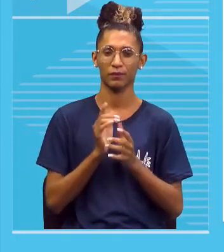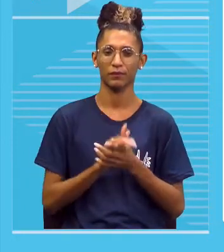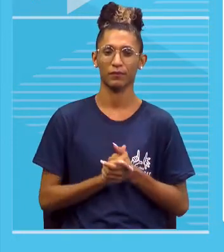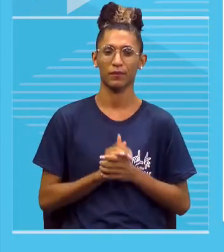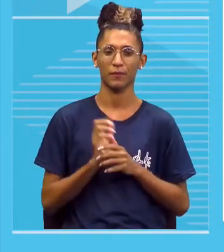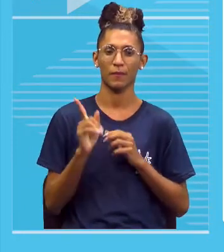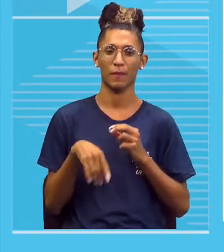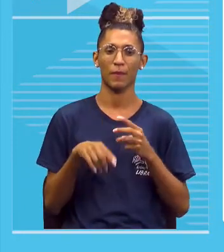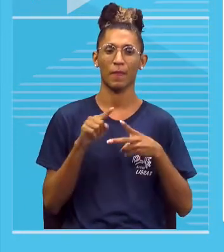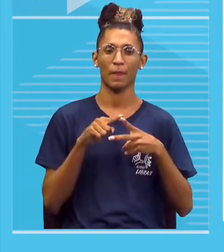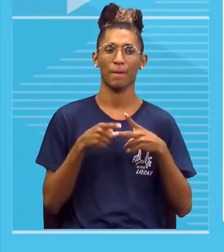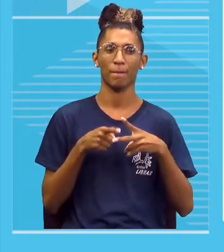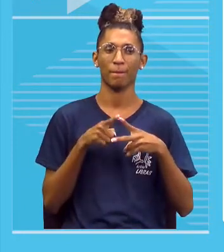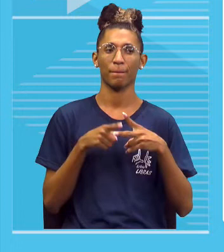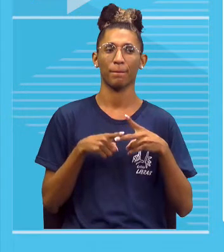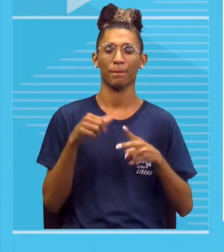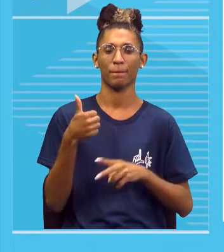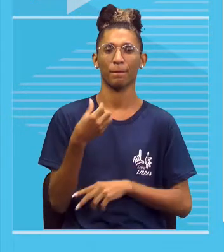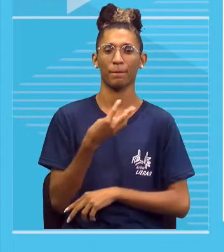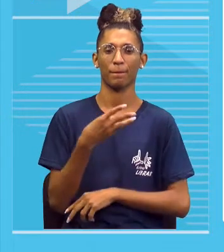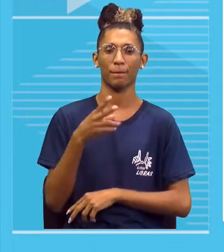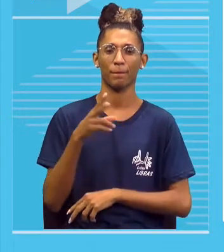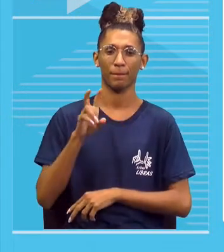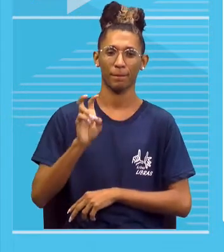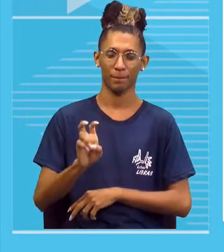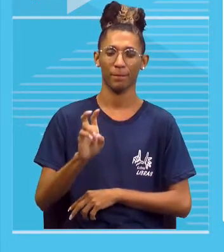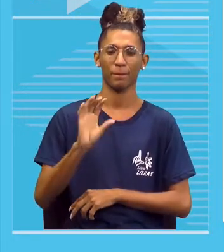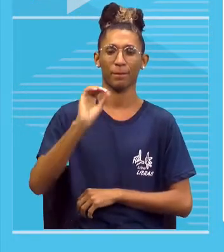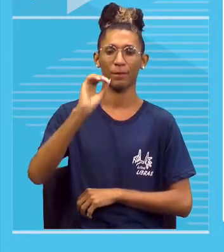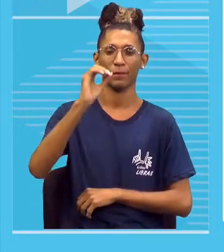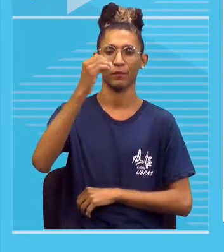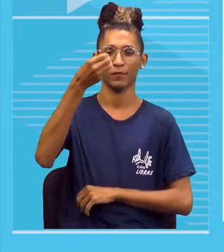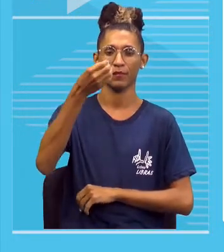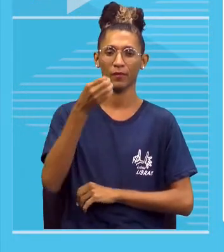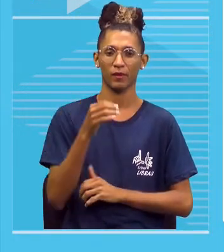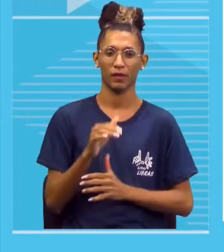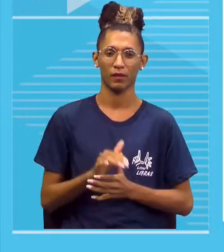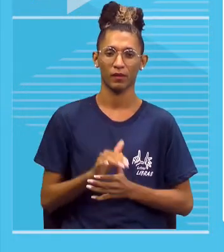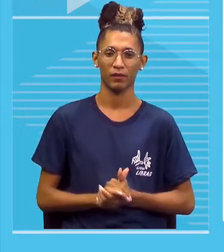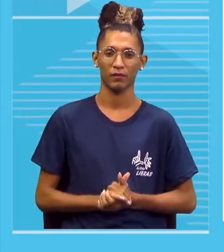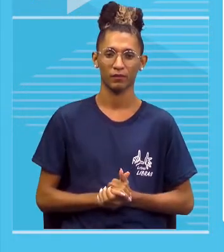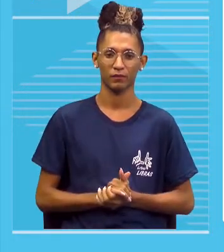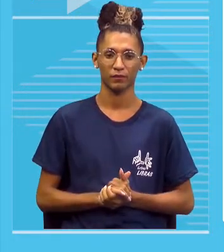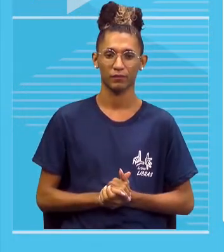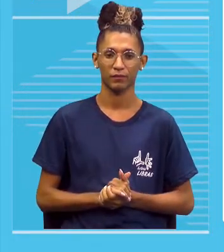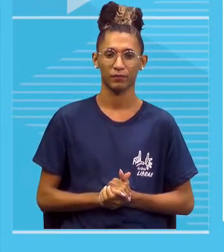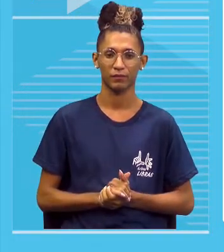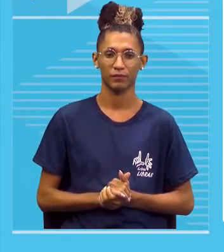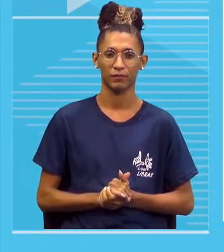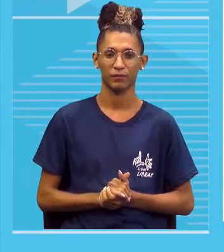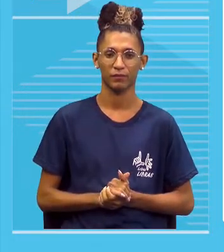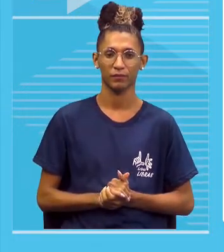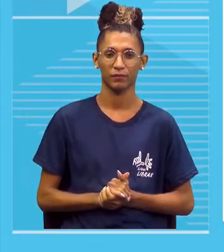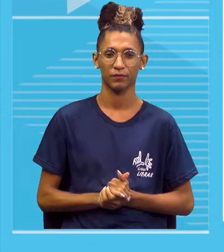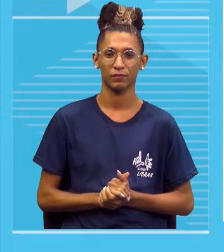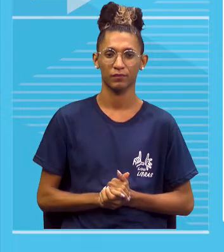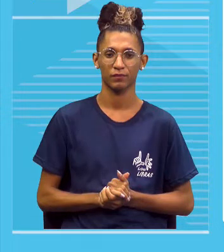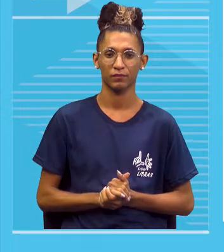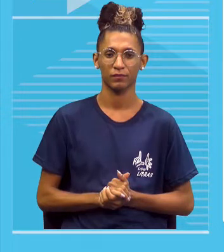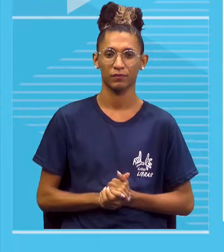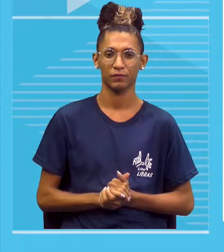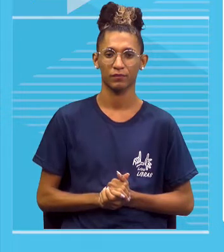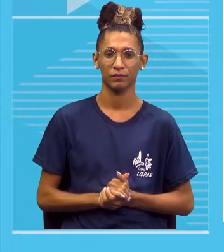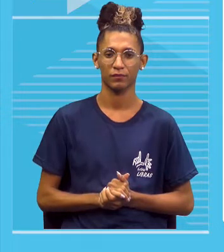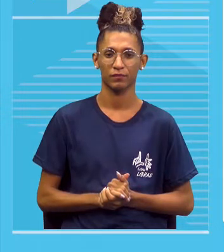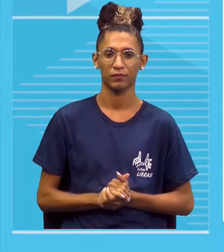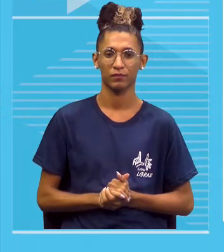é o ângulo de 135 graus aqui ó traz para carro o nosso ângulo é o